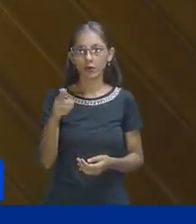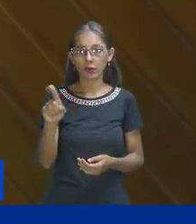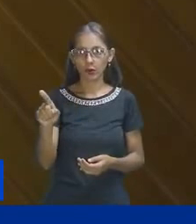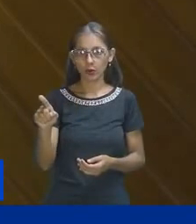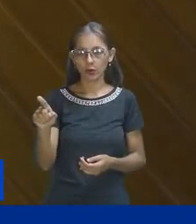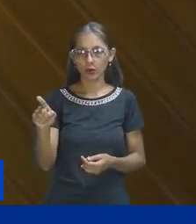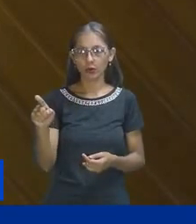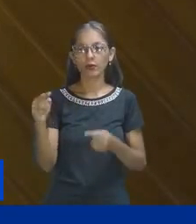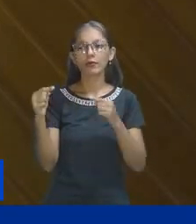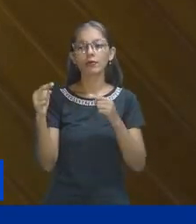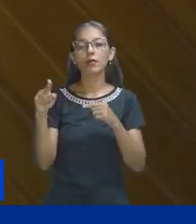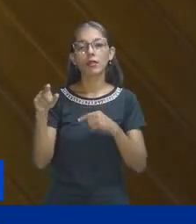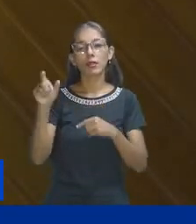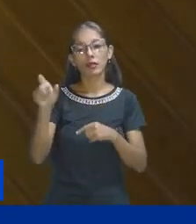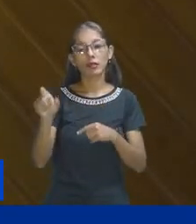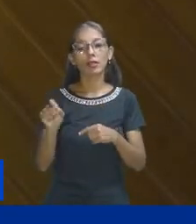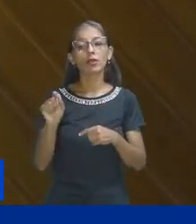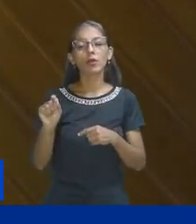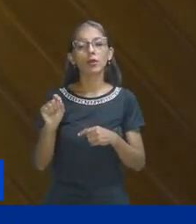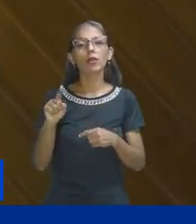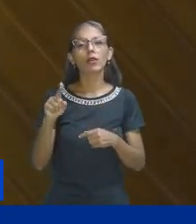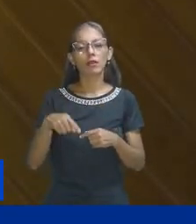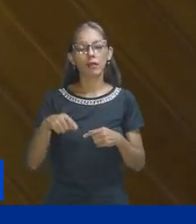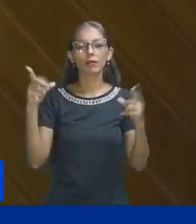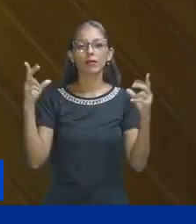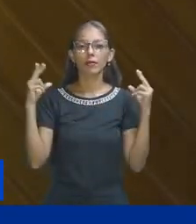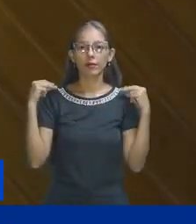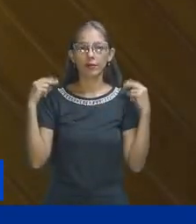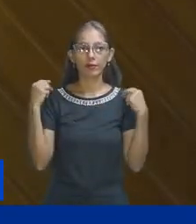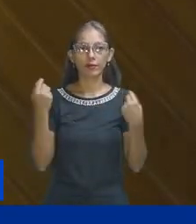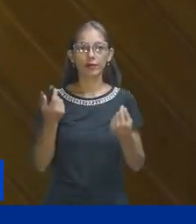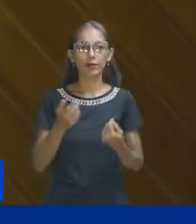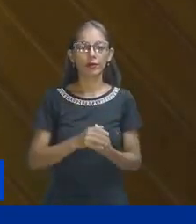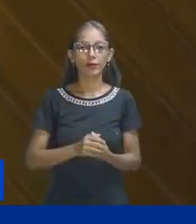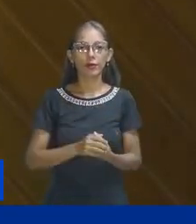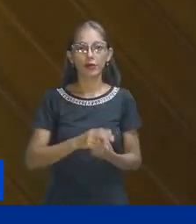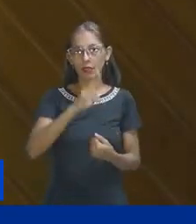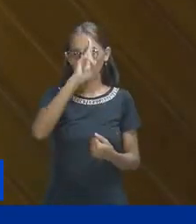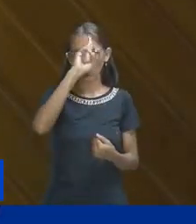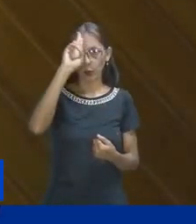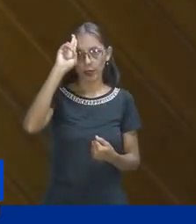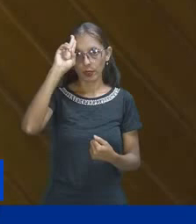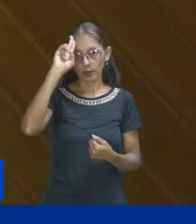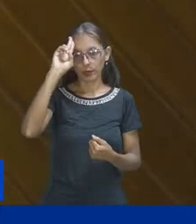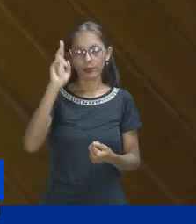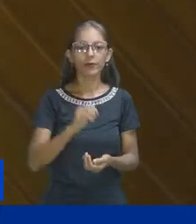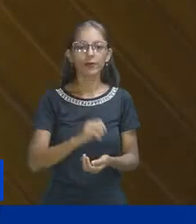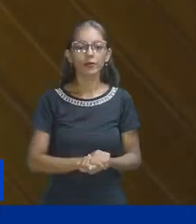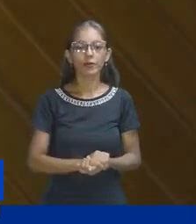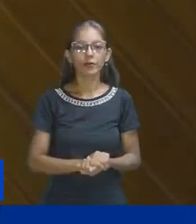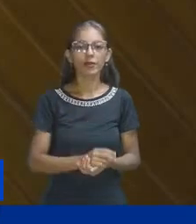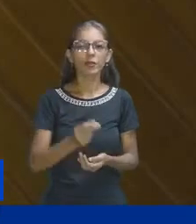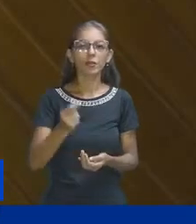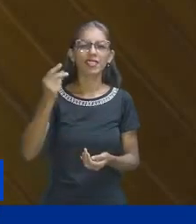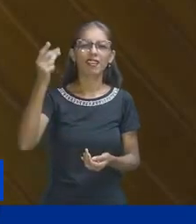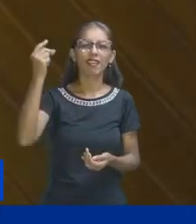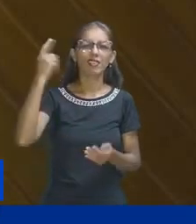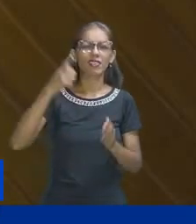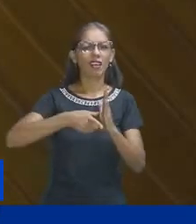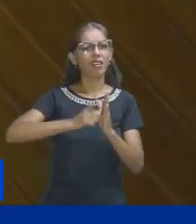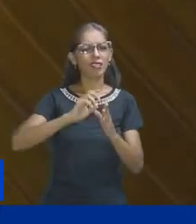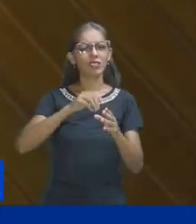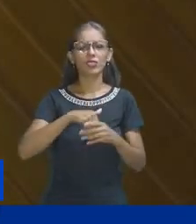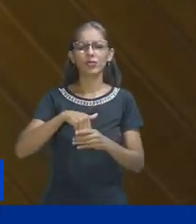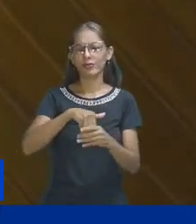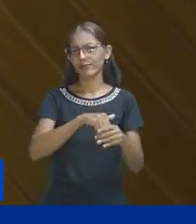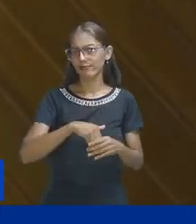de aplicativo. Já era motorista de aplicativo antes da eleição. Foi motorista de aplicativo durante a eleição e